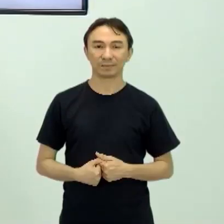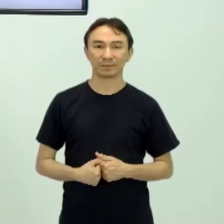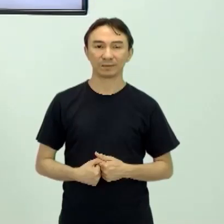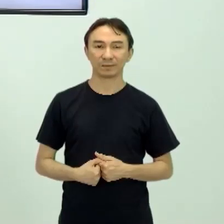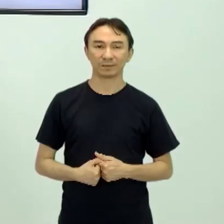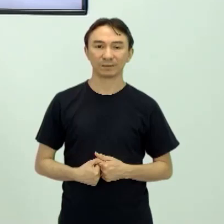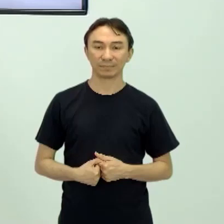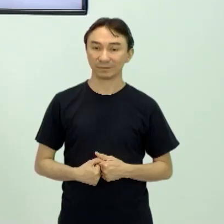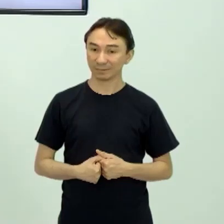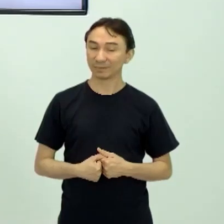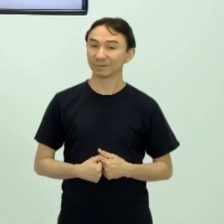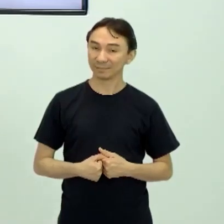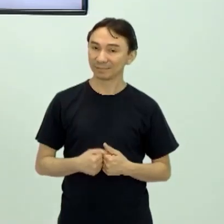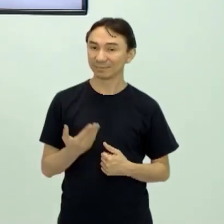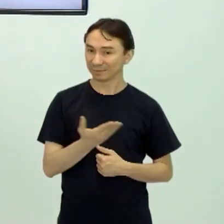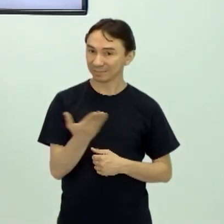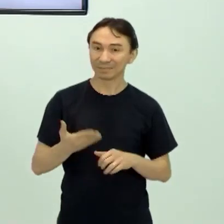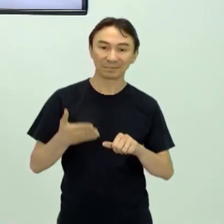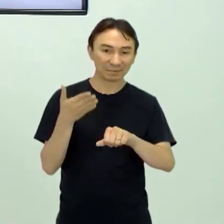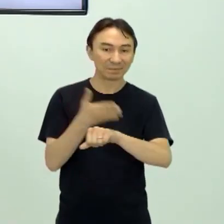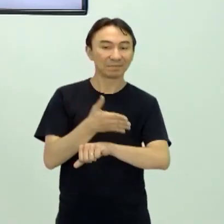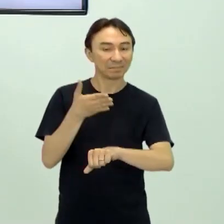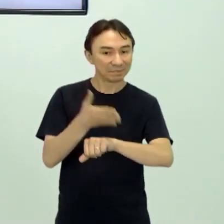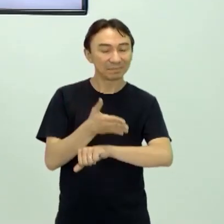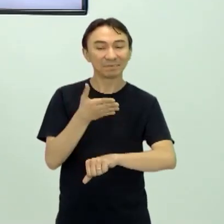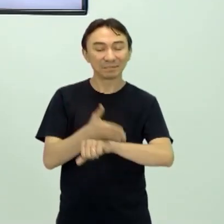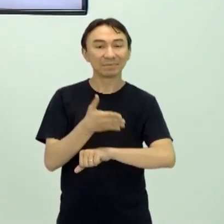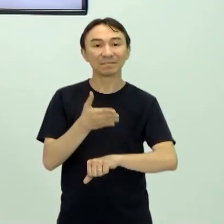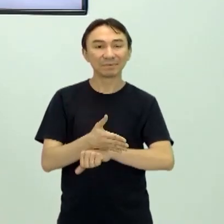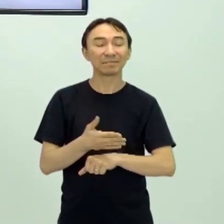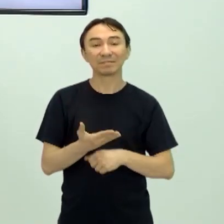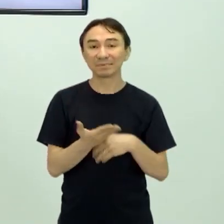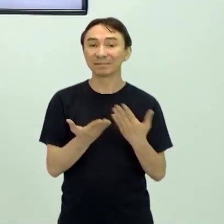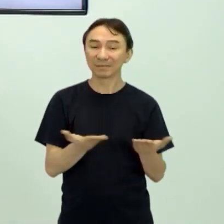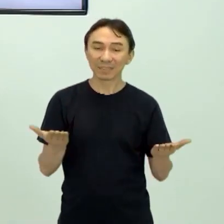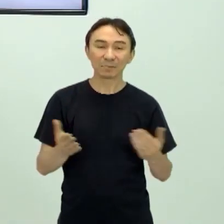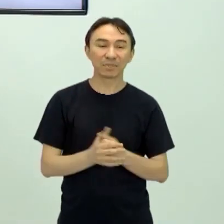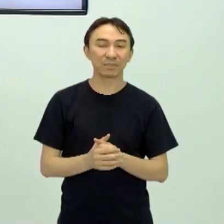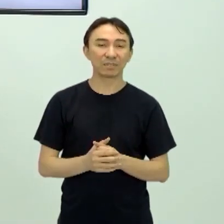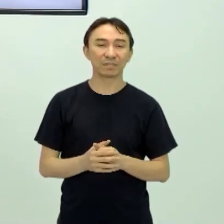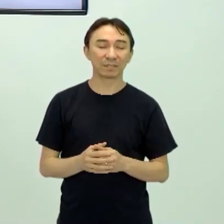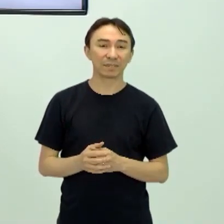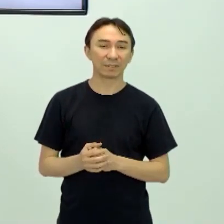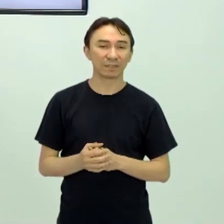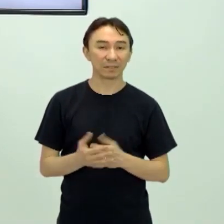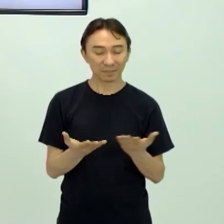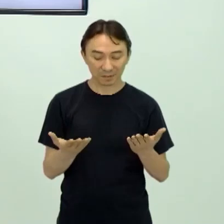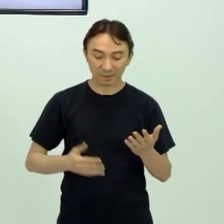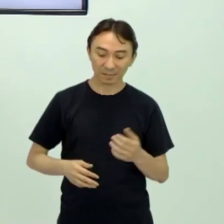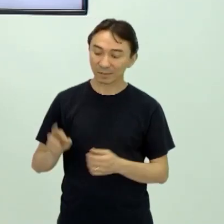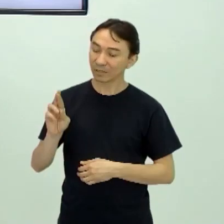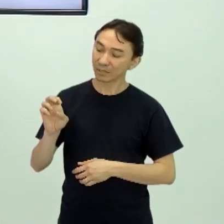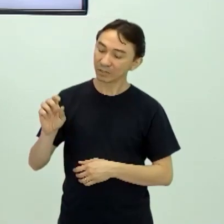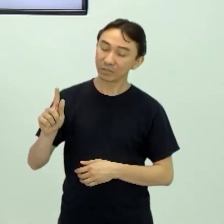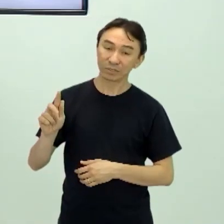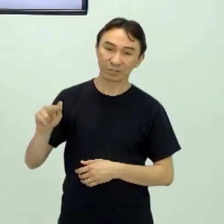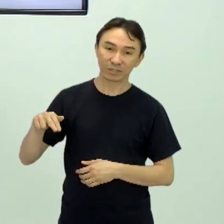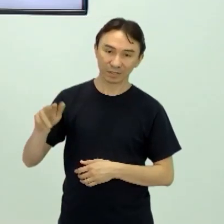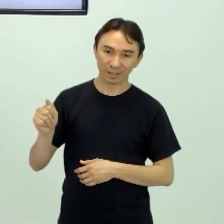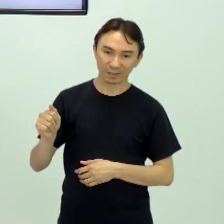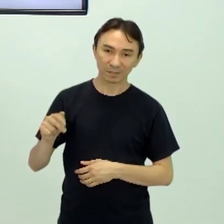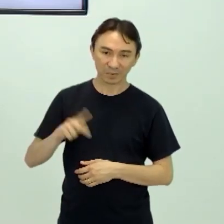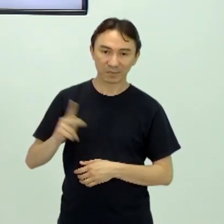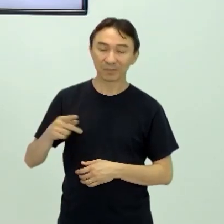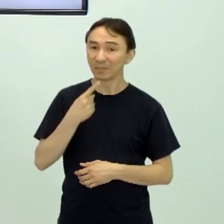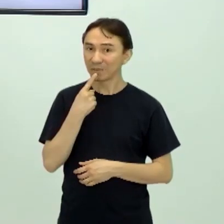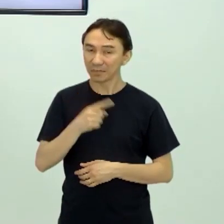Isso aí, galera. Aqui todo mundo aí participando, bastante interação aí com o chat, isso que a gente gosta. A professora Regina falou que é um excelente vídeo. Obrigado,